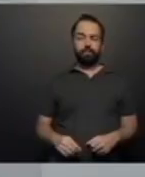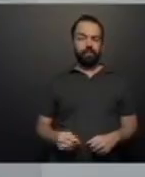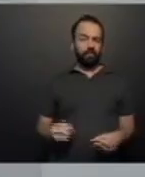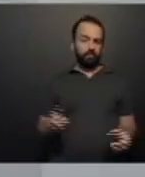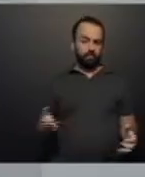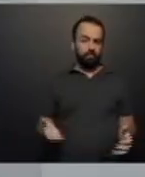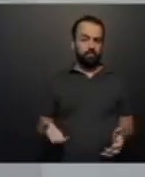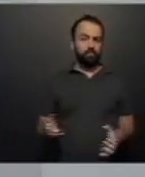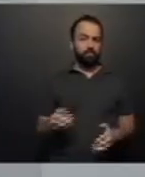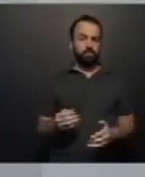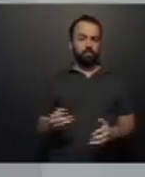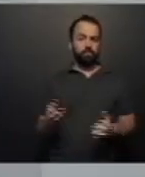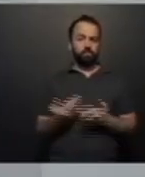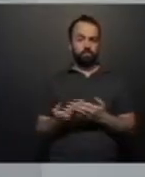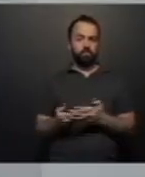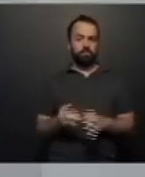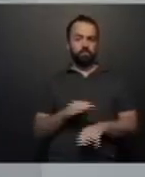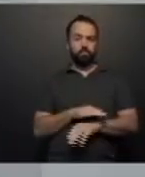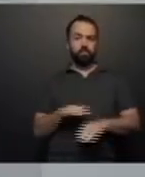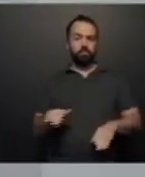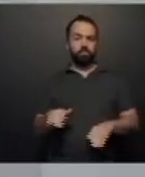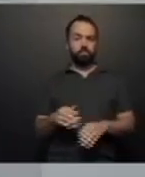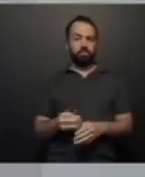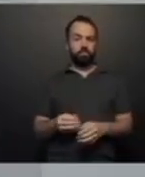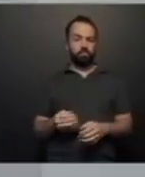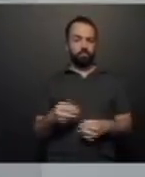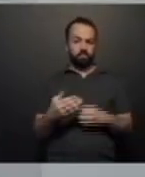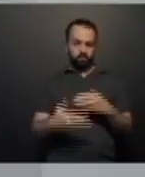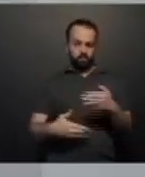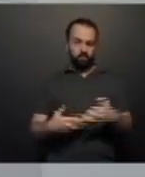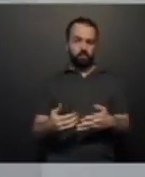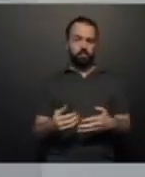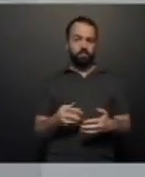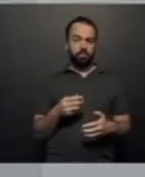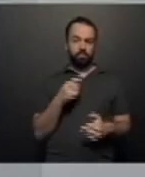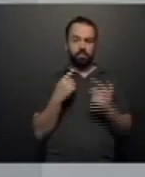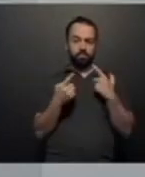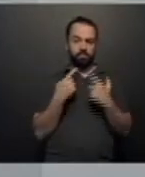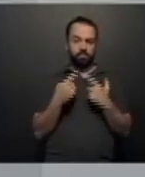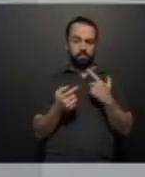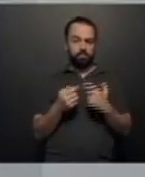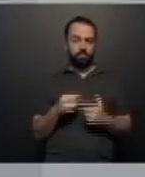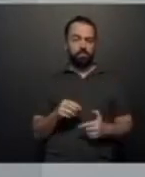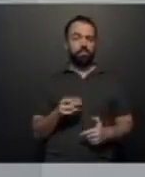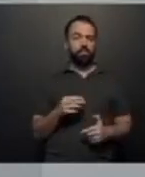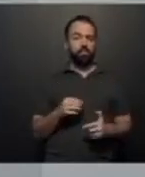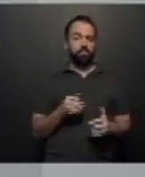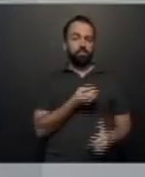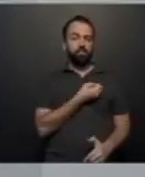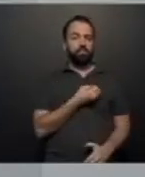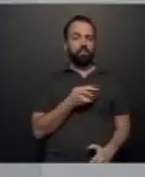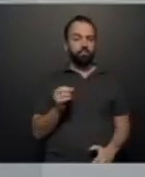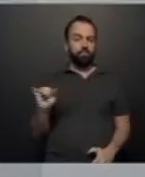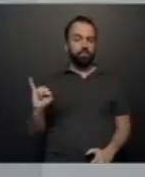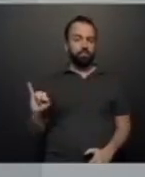Bom, a aula de hoje é essa. Próxima aula falaremos a respeito dos números irracionais. Até lá!